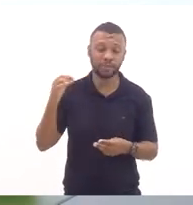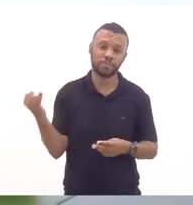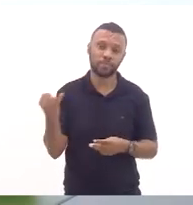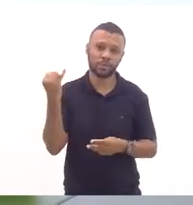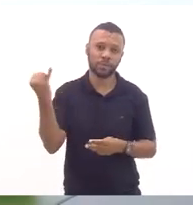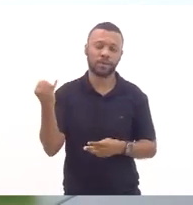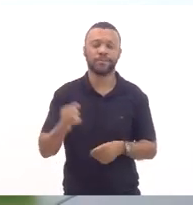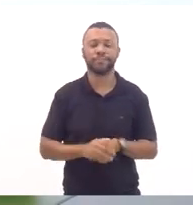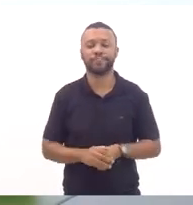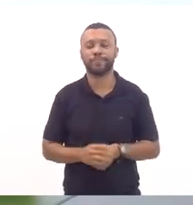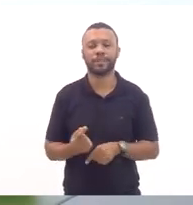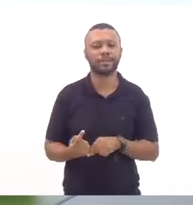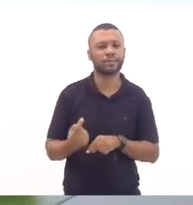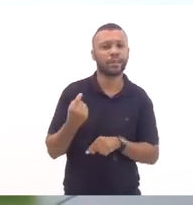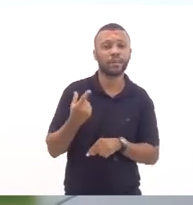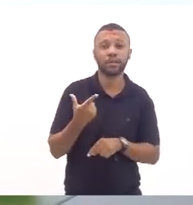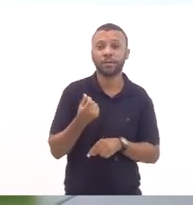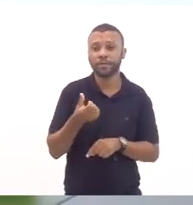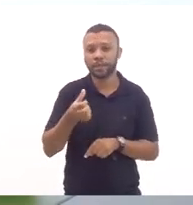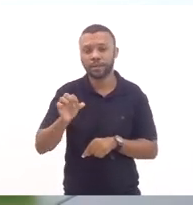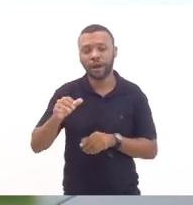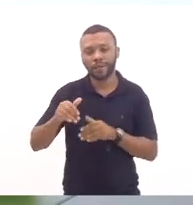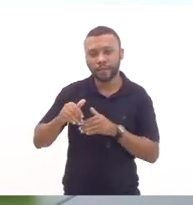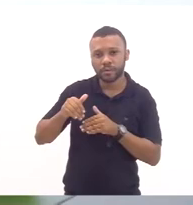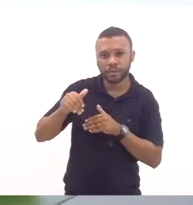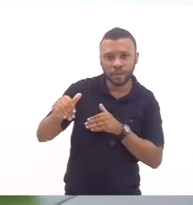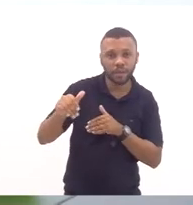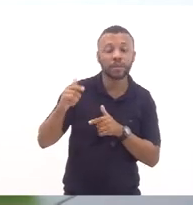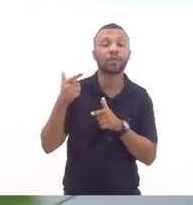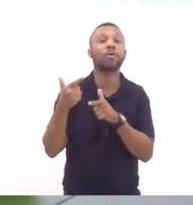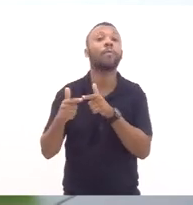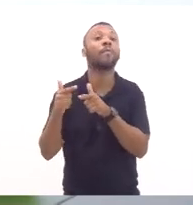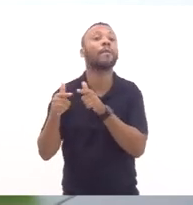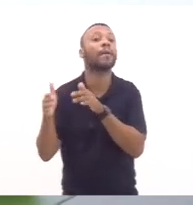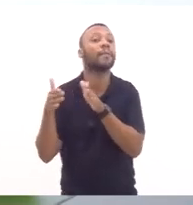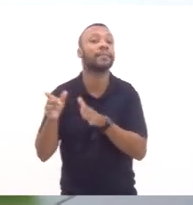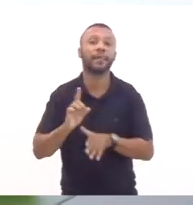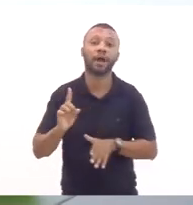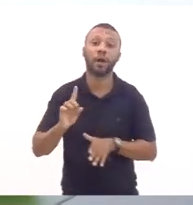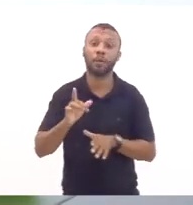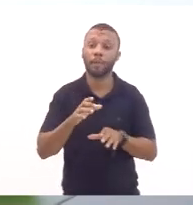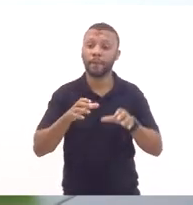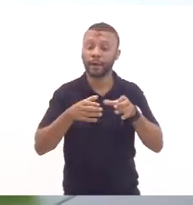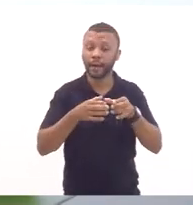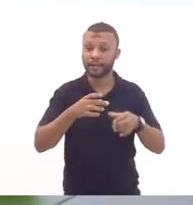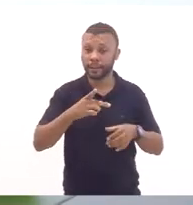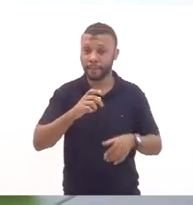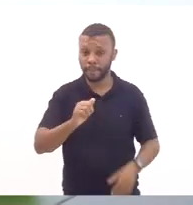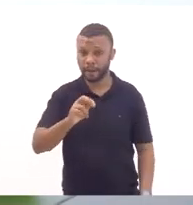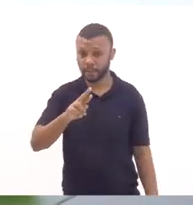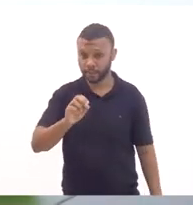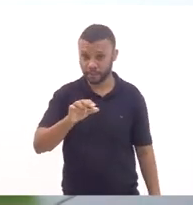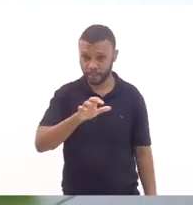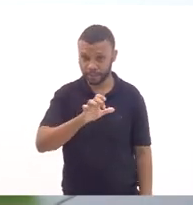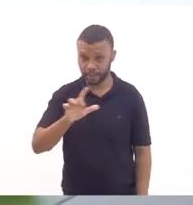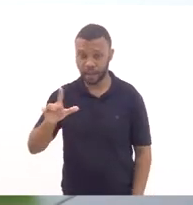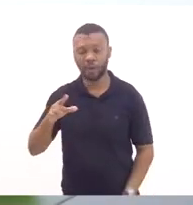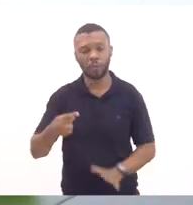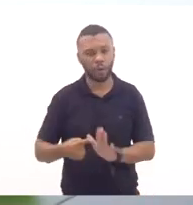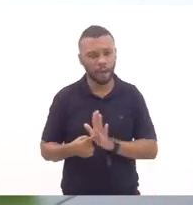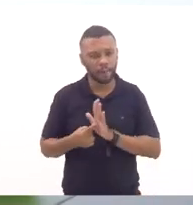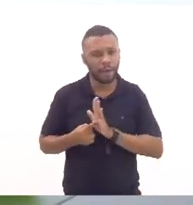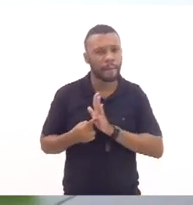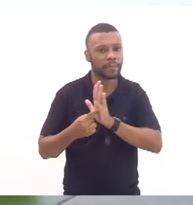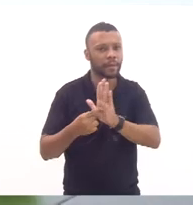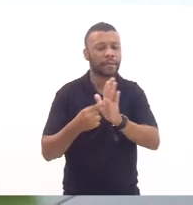de 2019 em diante, tá, que é o problema. A bancada patronal vem apresentando, se não me falha a minha memória,